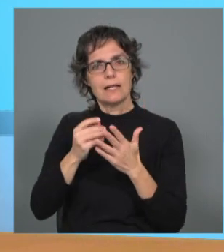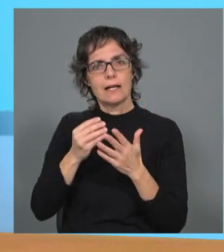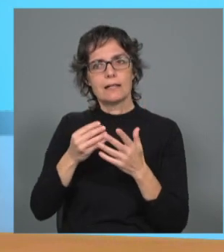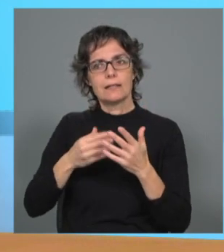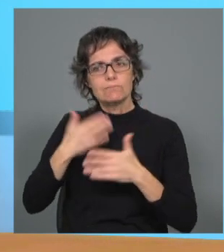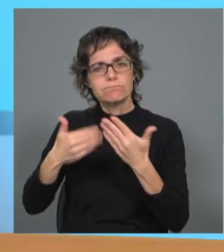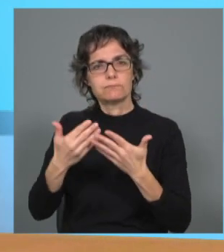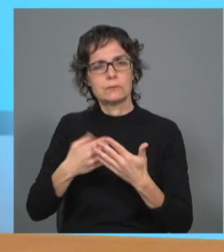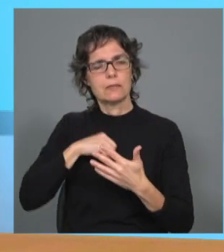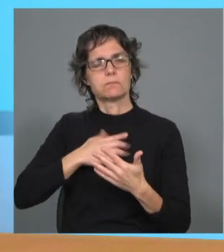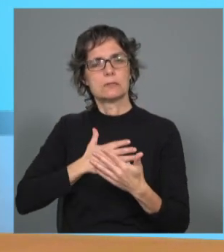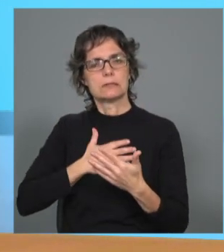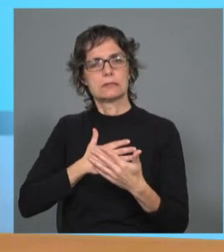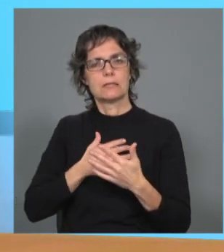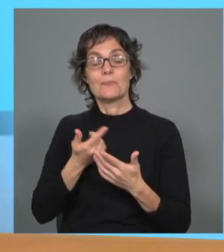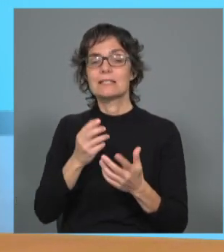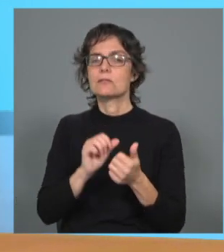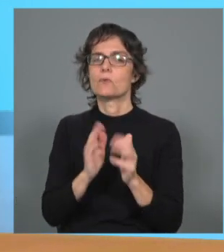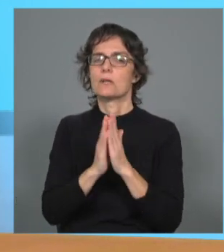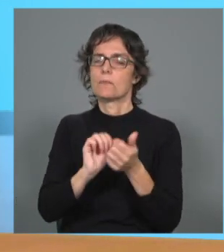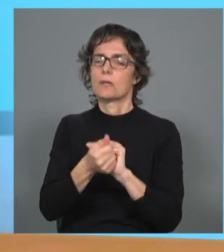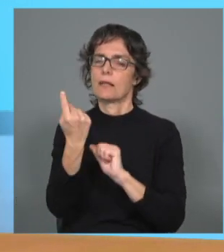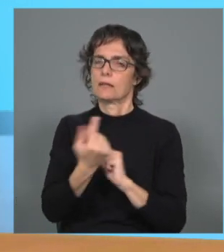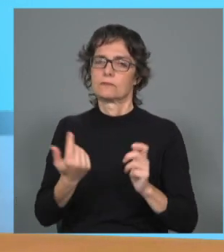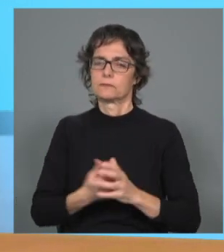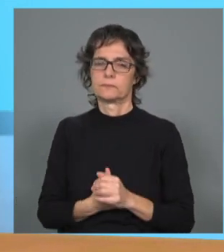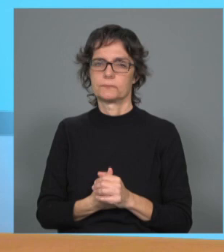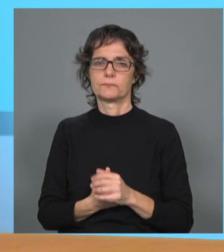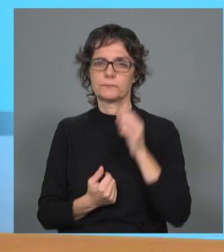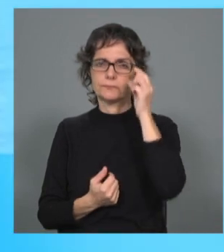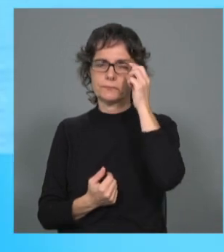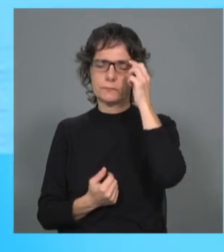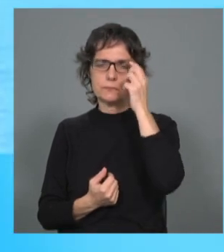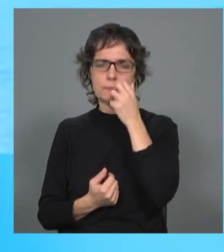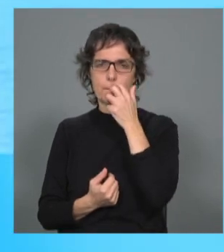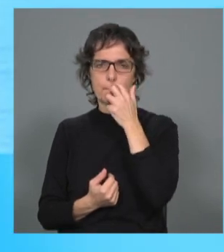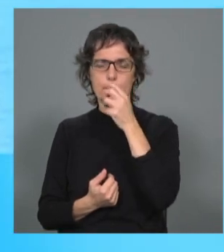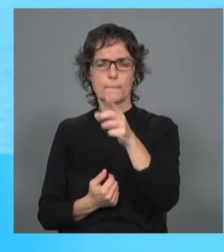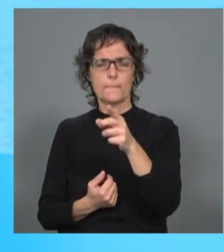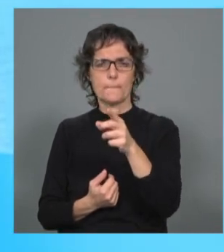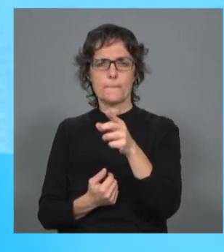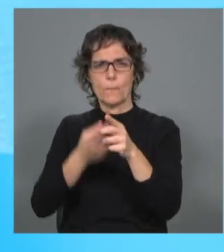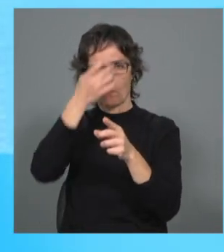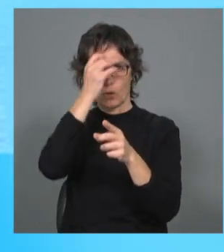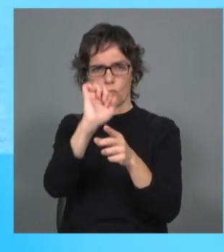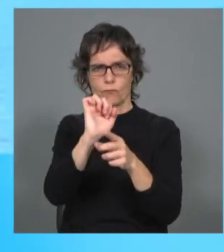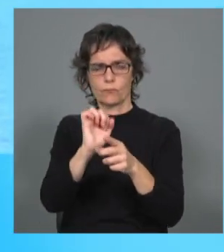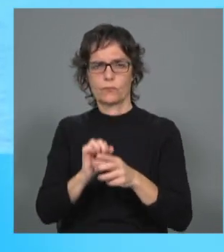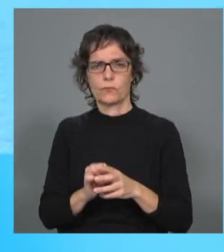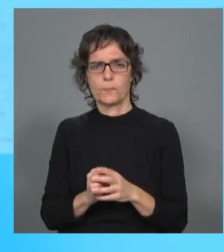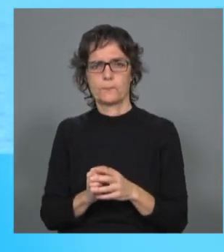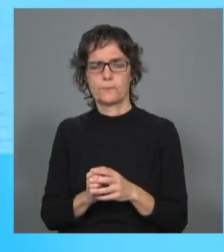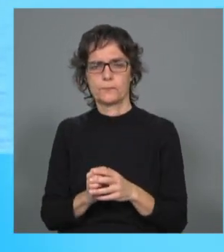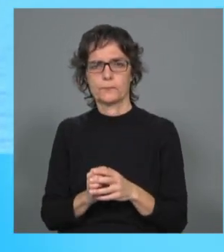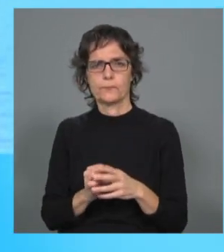nova forma de ser Igreja. Que repercussão acha, na sua opinião, que vão